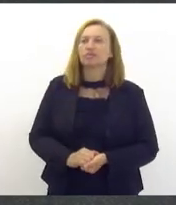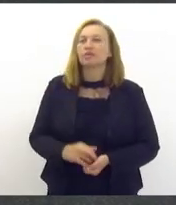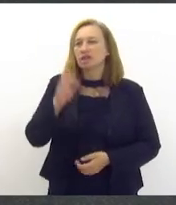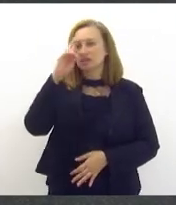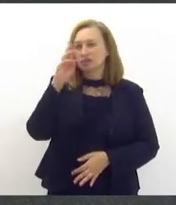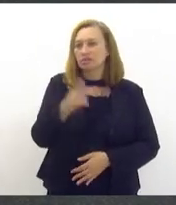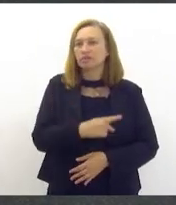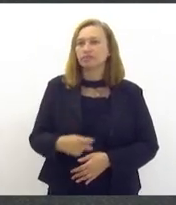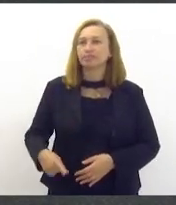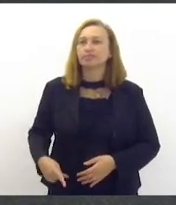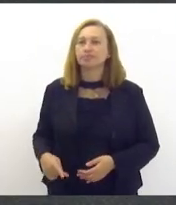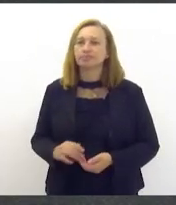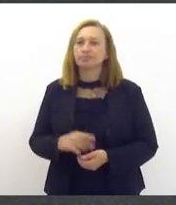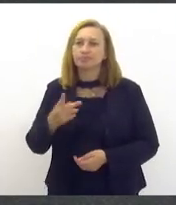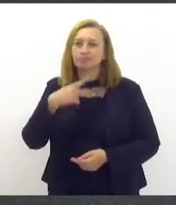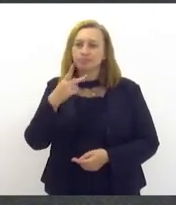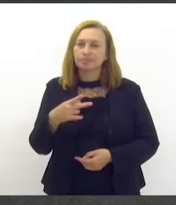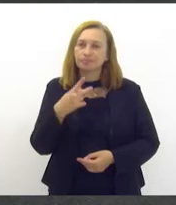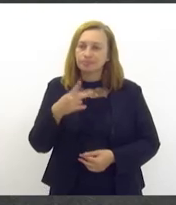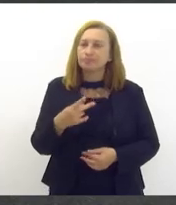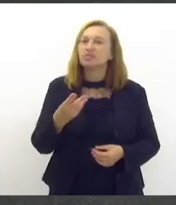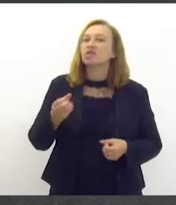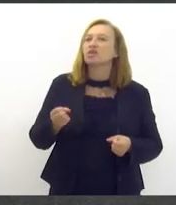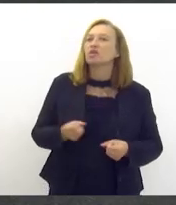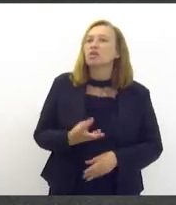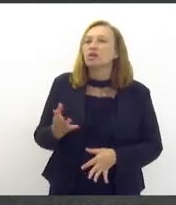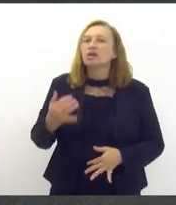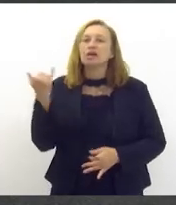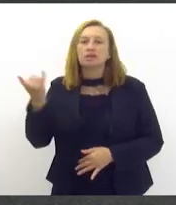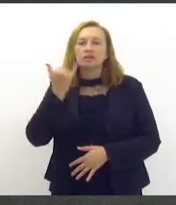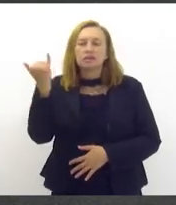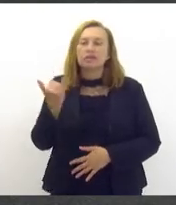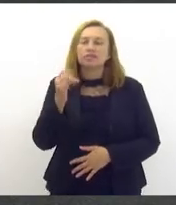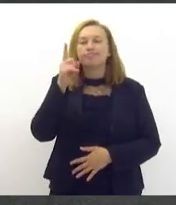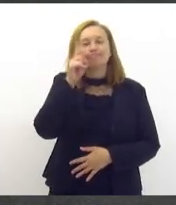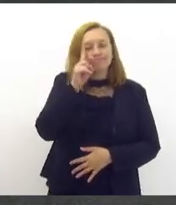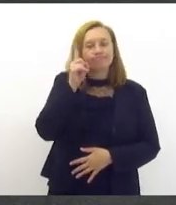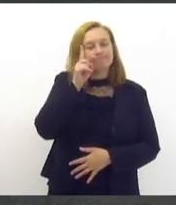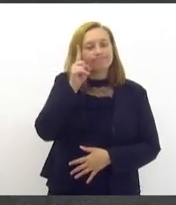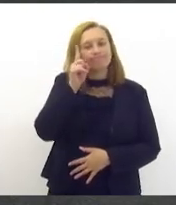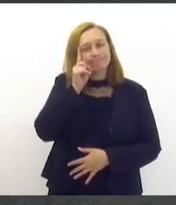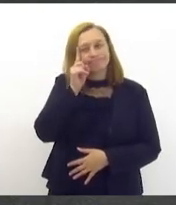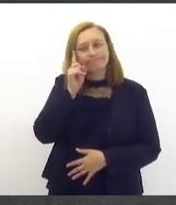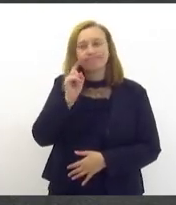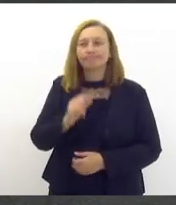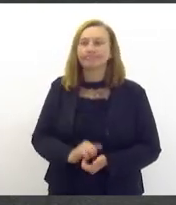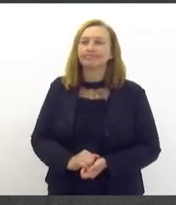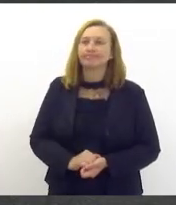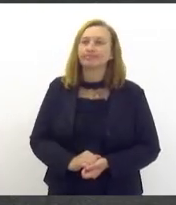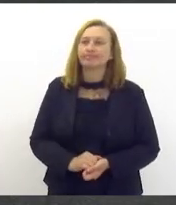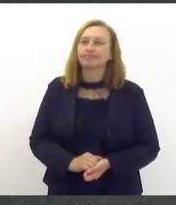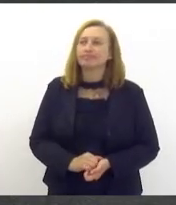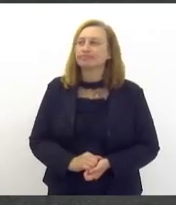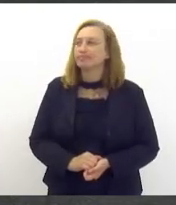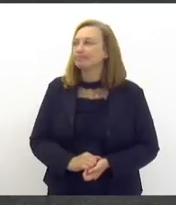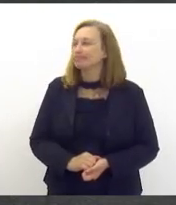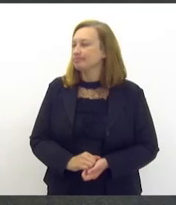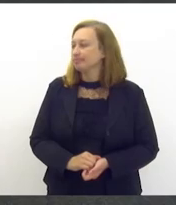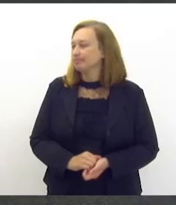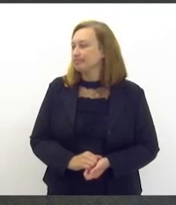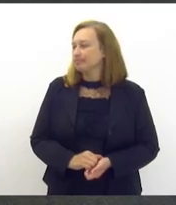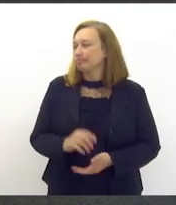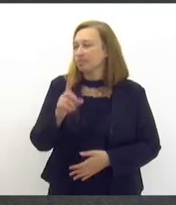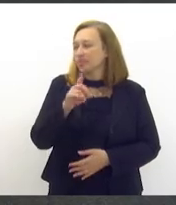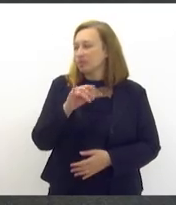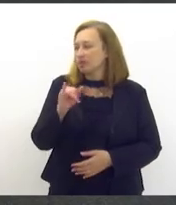Senhor presidente, a gente tem falado muito quanto que é importante cada dia que a gente faz aqui para virar um